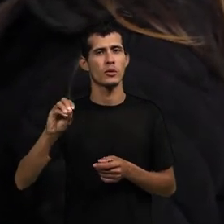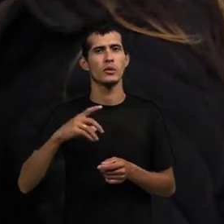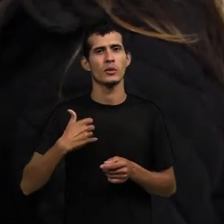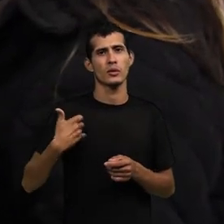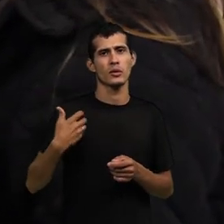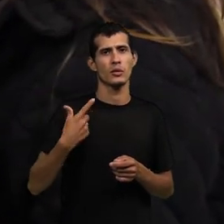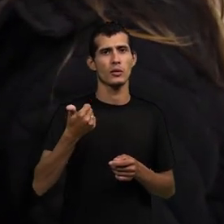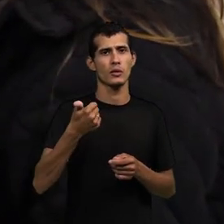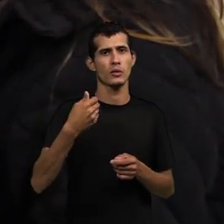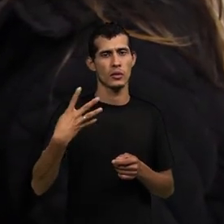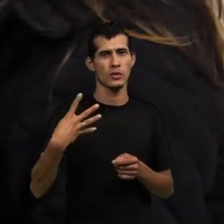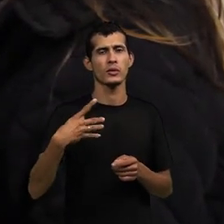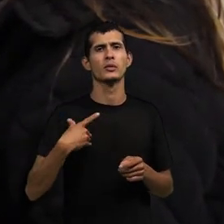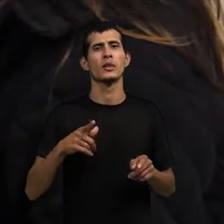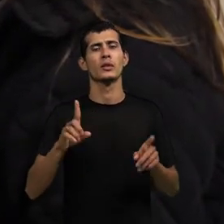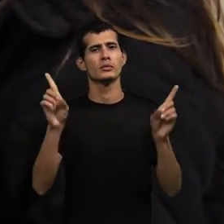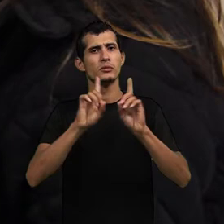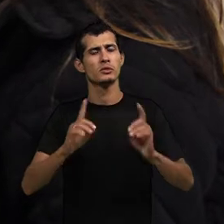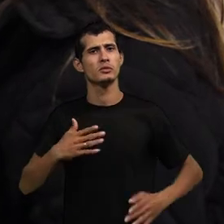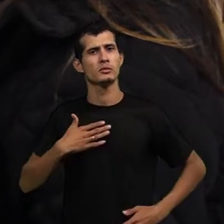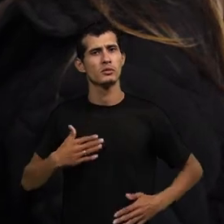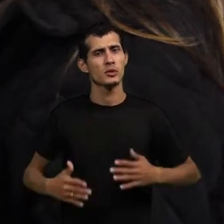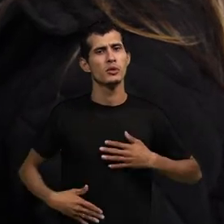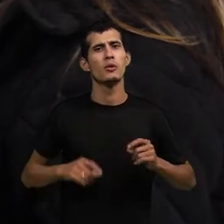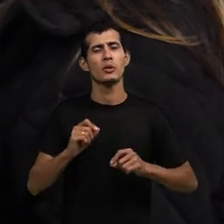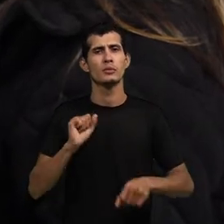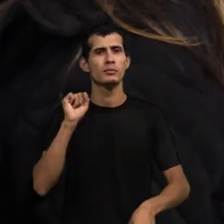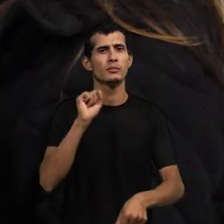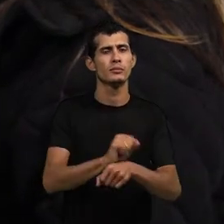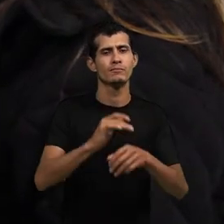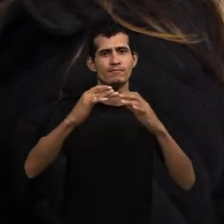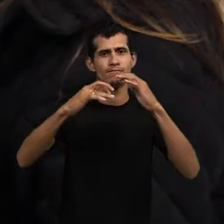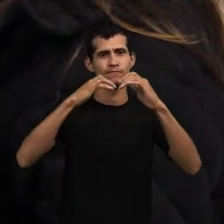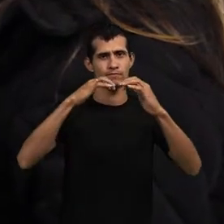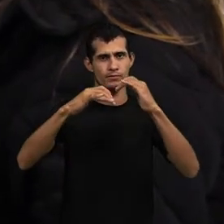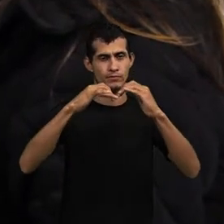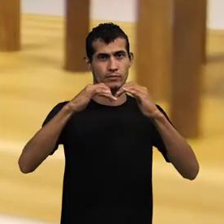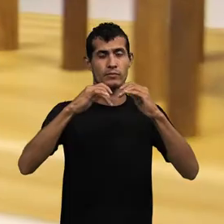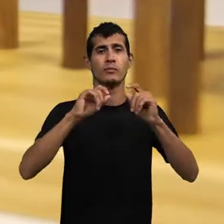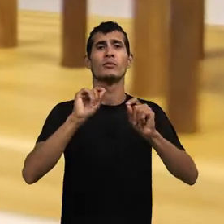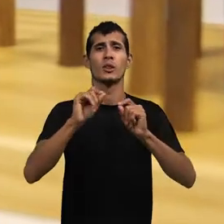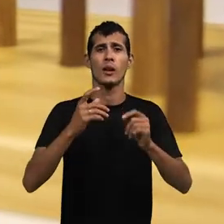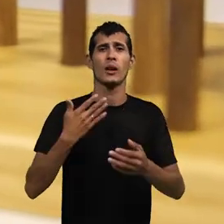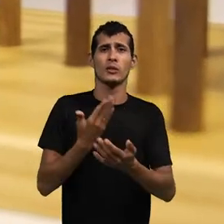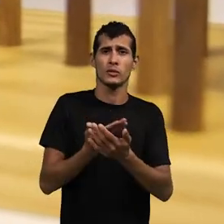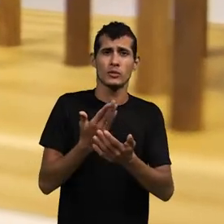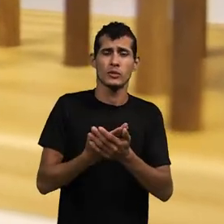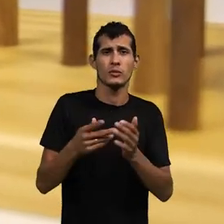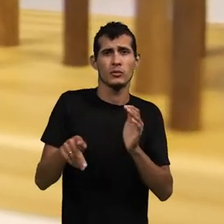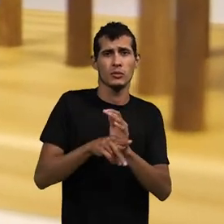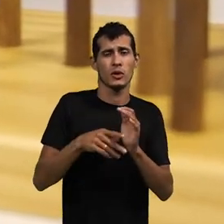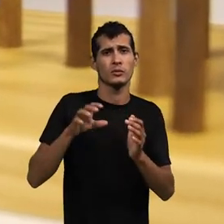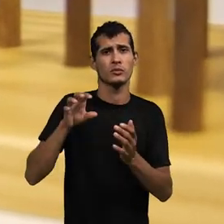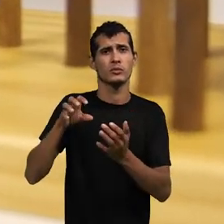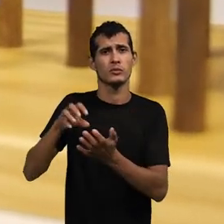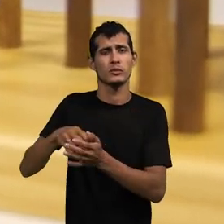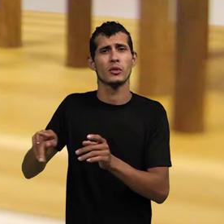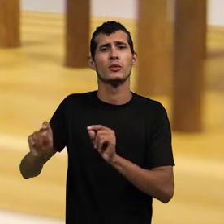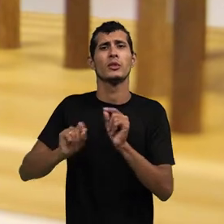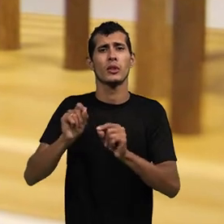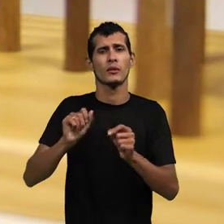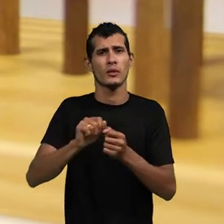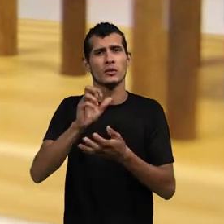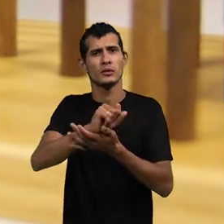Virgílio, de 14 anos, é deficiente física decorrente a uma paralisia cerebral e é uma das estudantes do GEPTAMA, onde